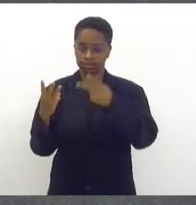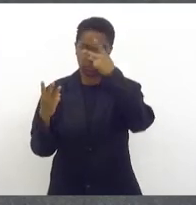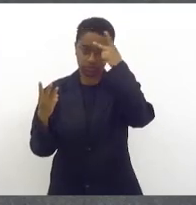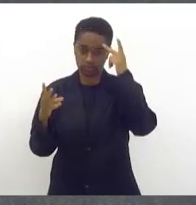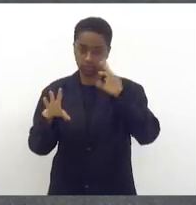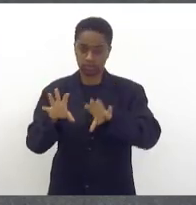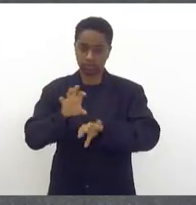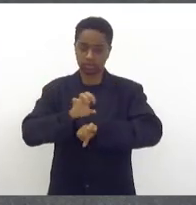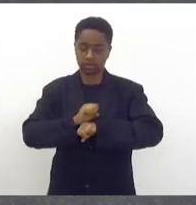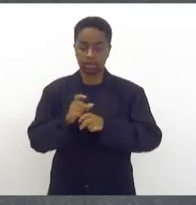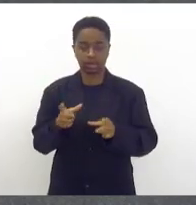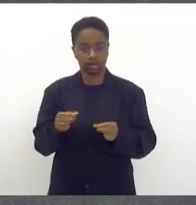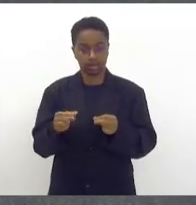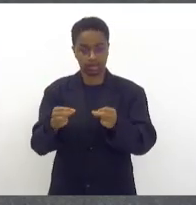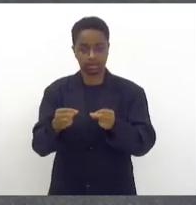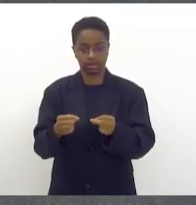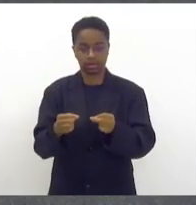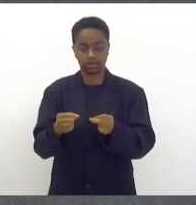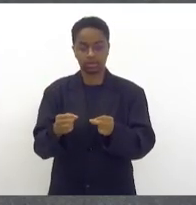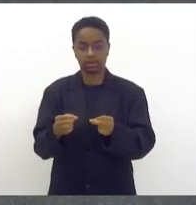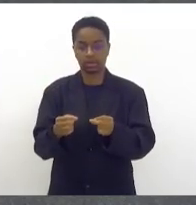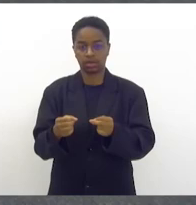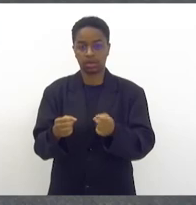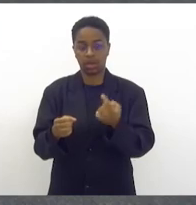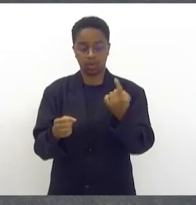câncer, uma delas, se reconhecida